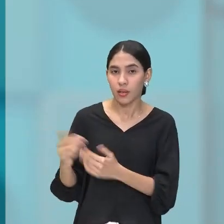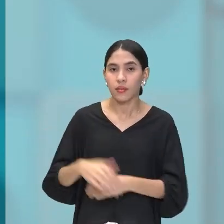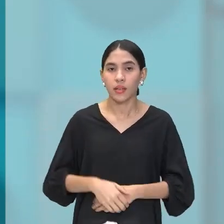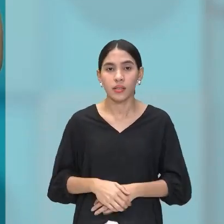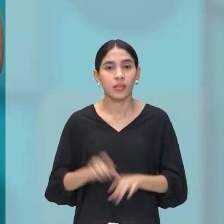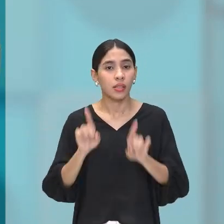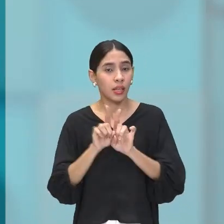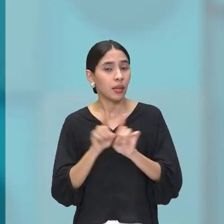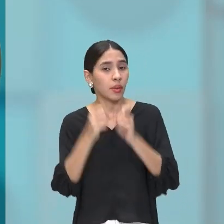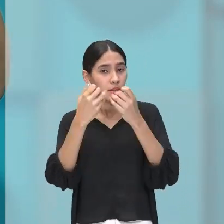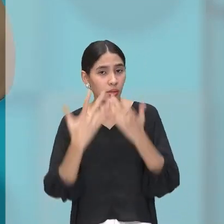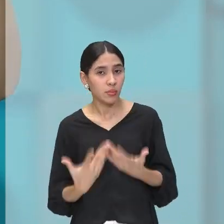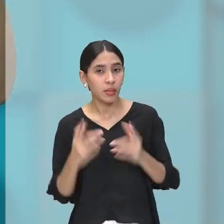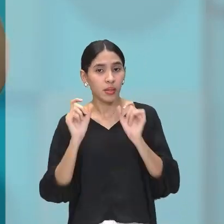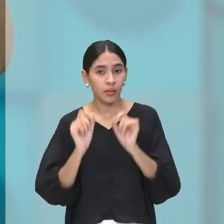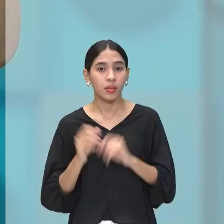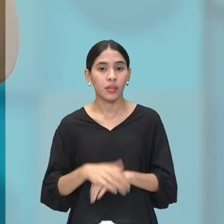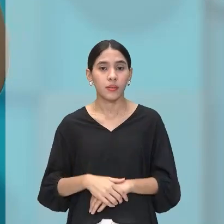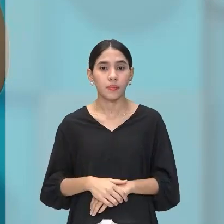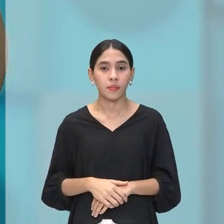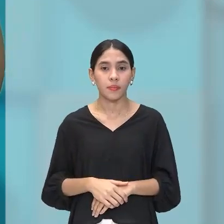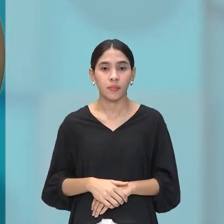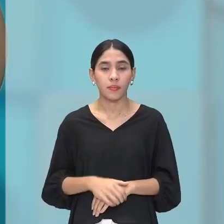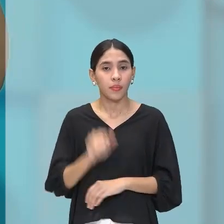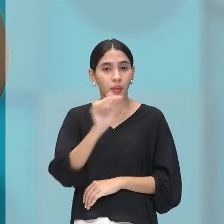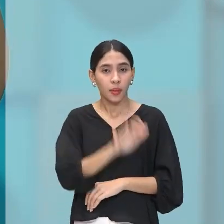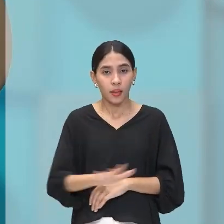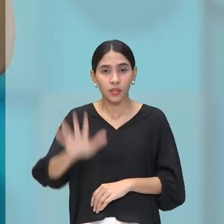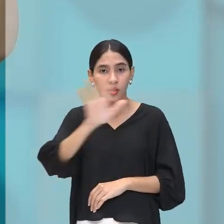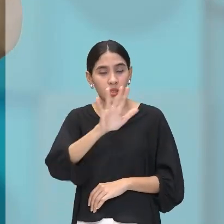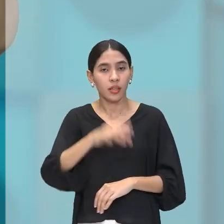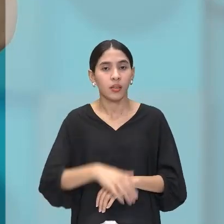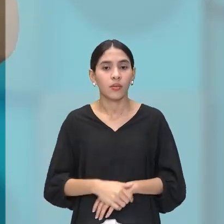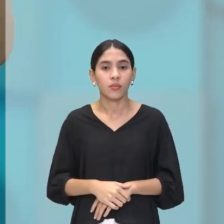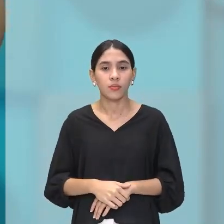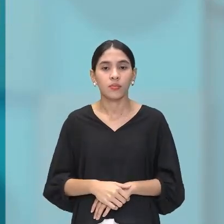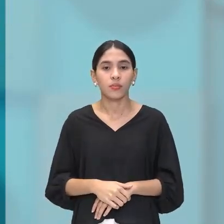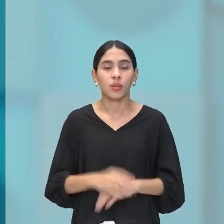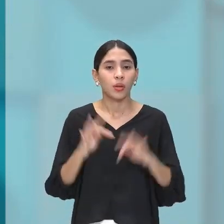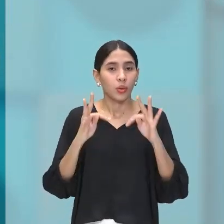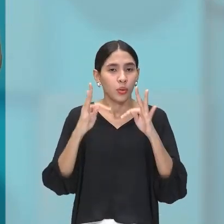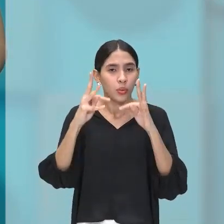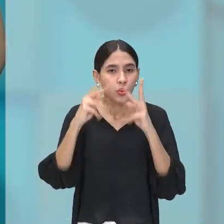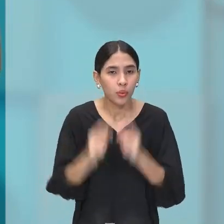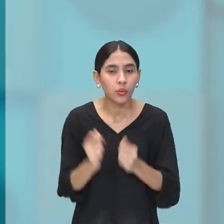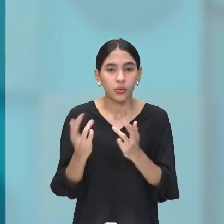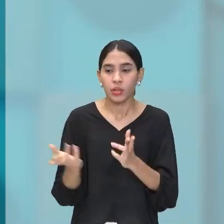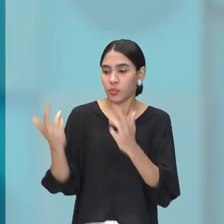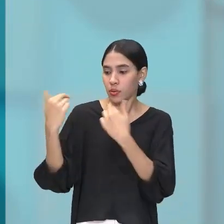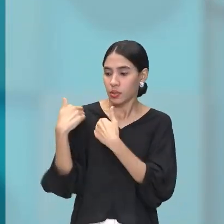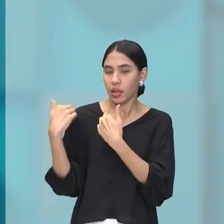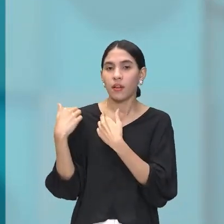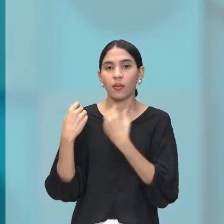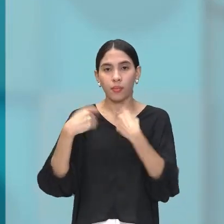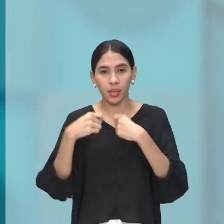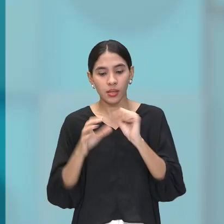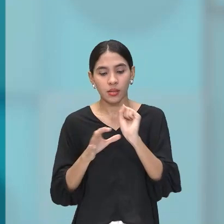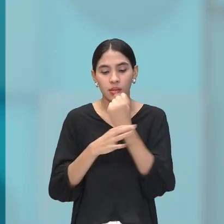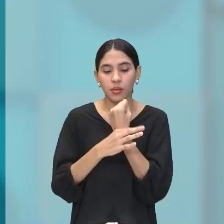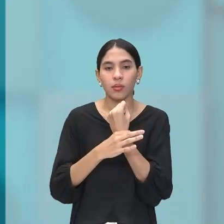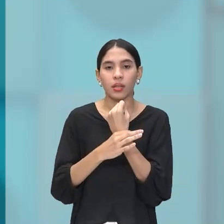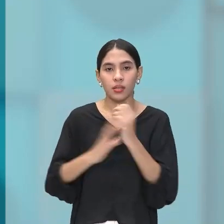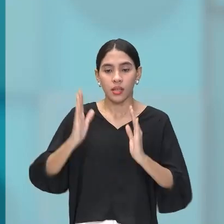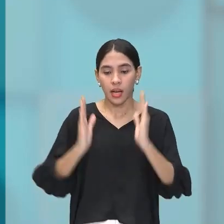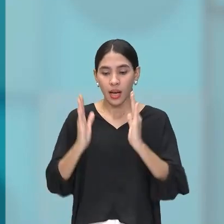de coisas bastante, vamos dizer assim, gerais, demonstrando que todos são responsáveis em proteger essa fase da